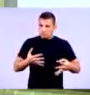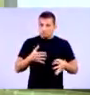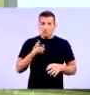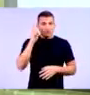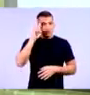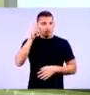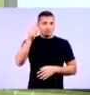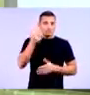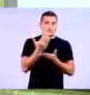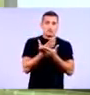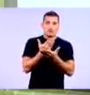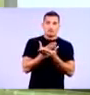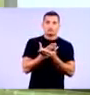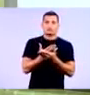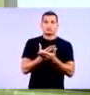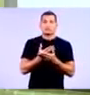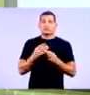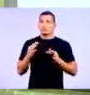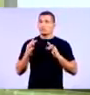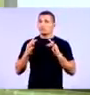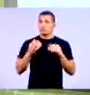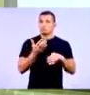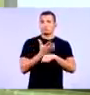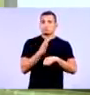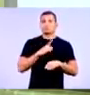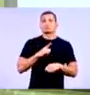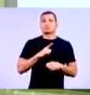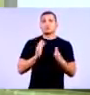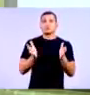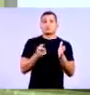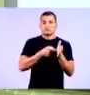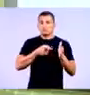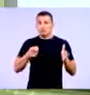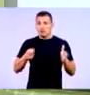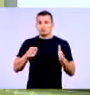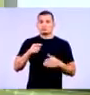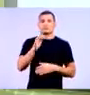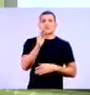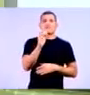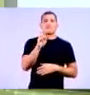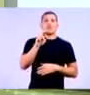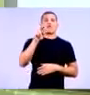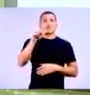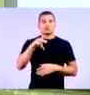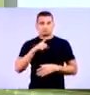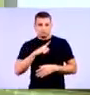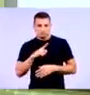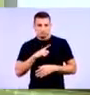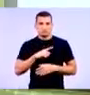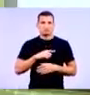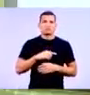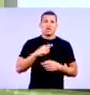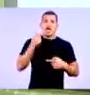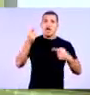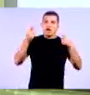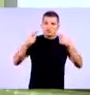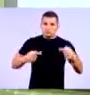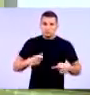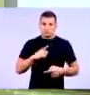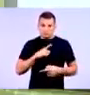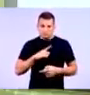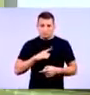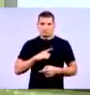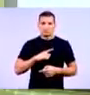aula, como tratamos, todas as atividades têm prazo. O fórum tem prazo, o questionário tem prazo. Então, todos os procedimentos, todas